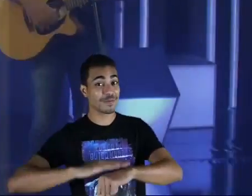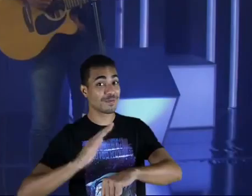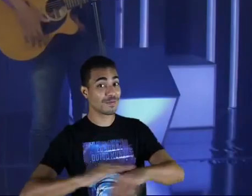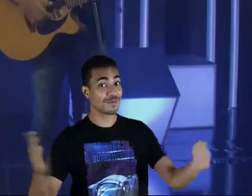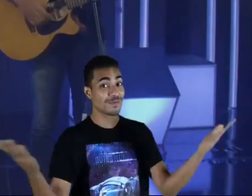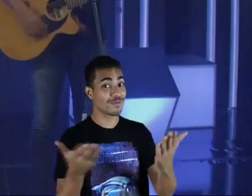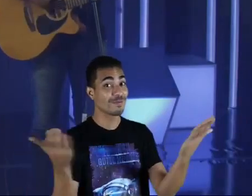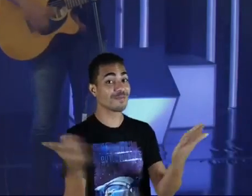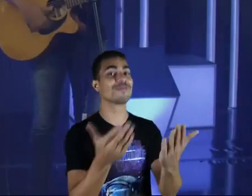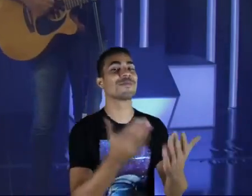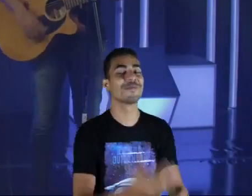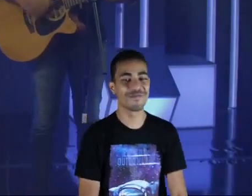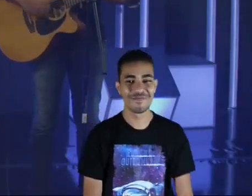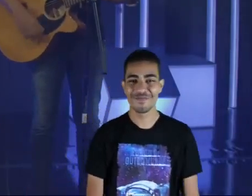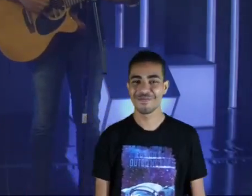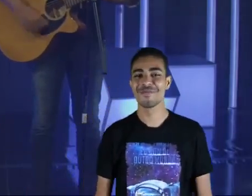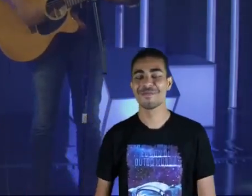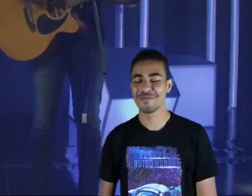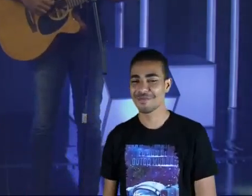Chegou a hora.